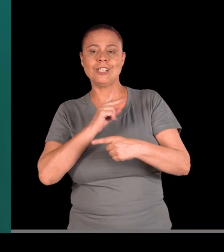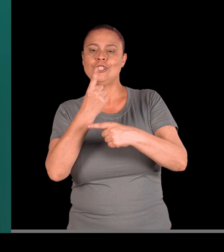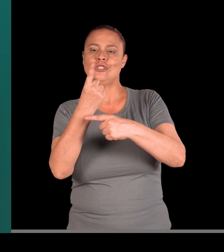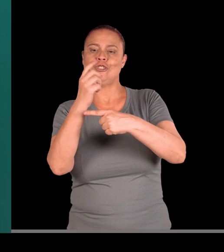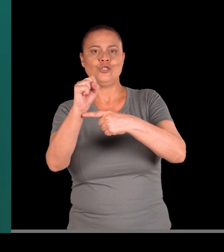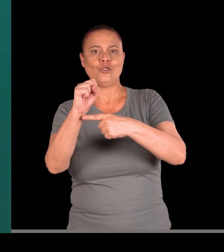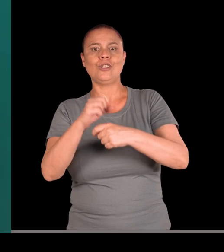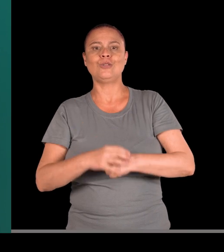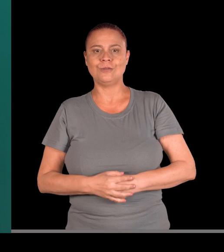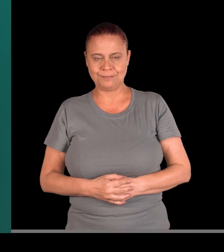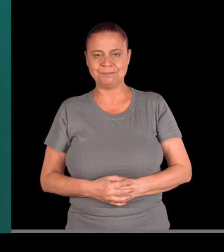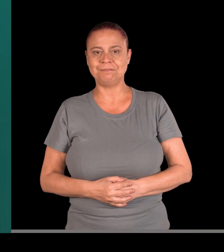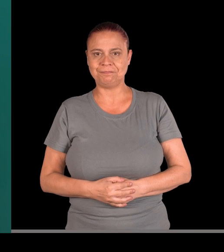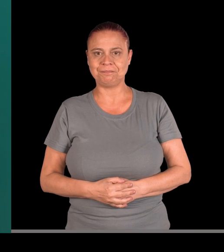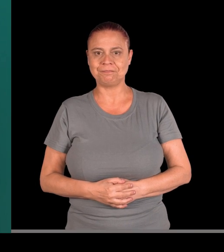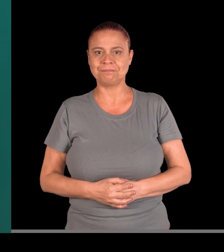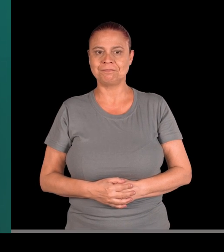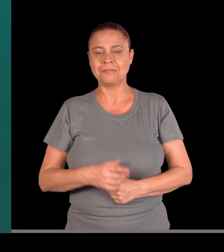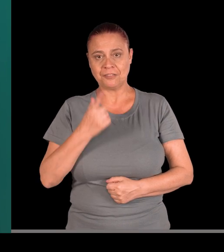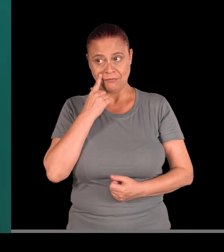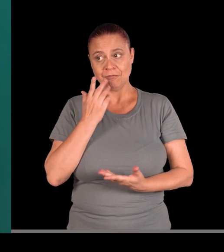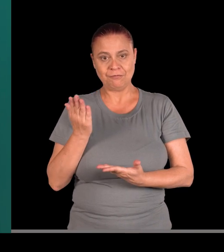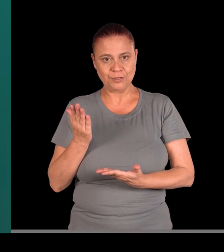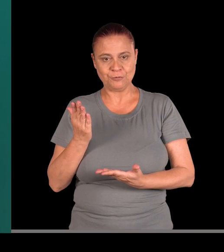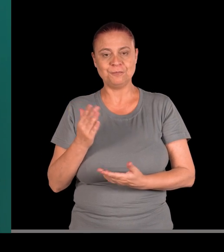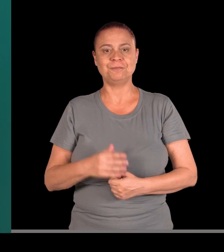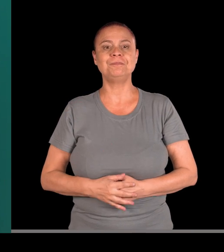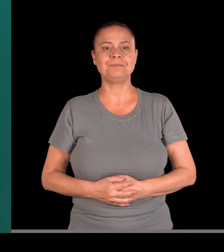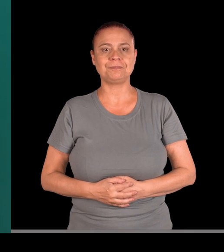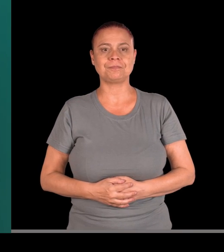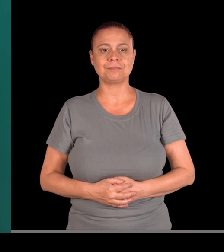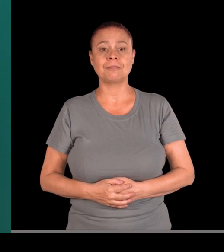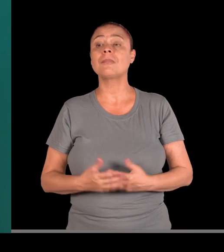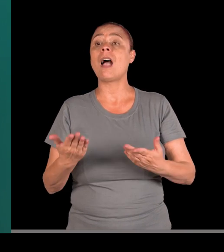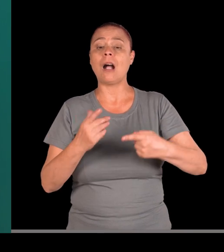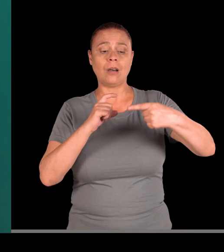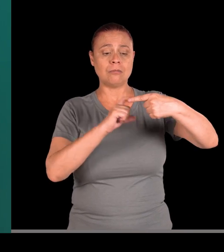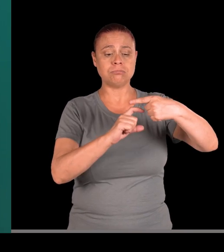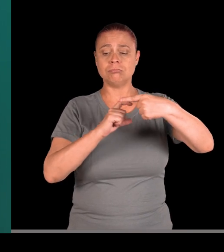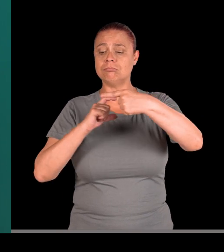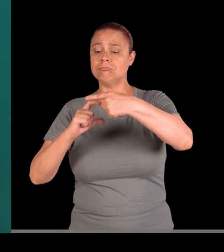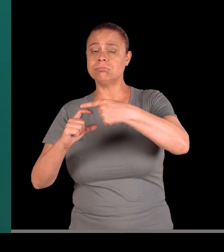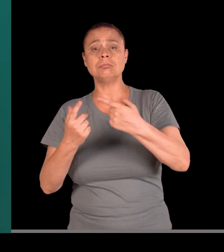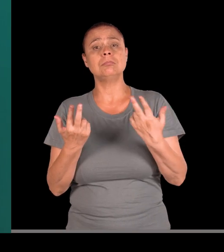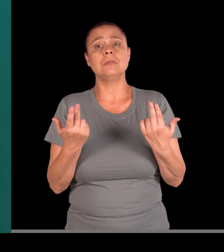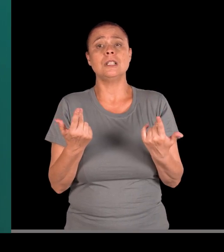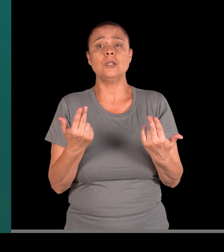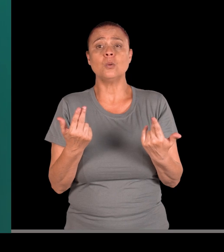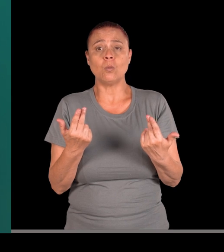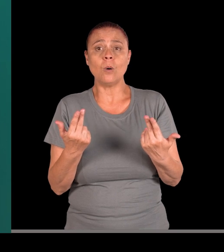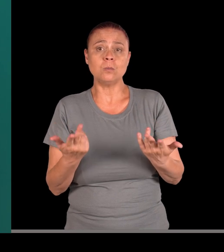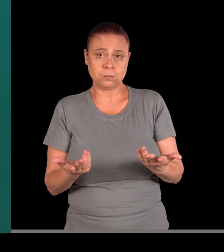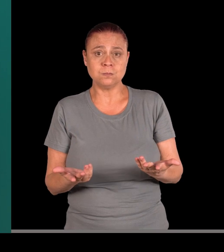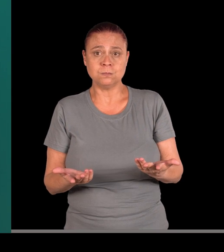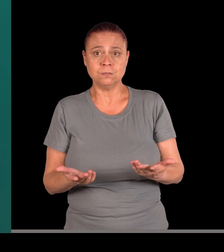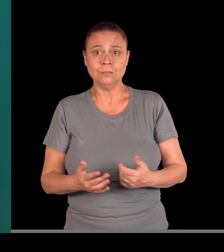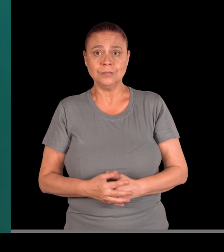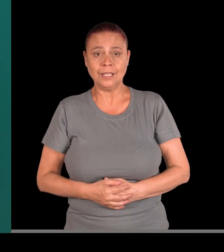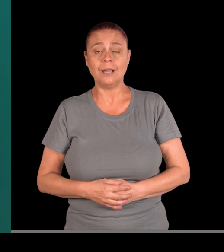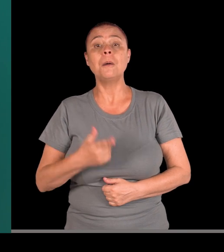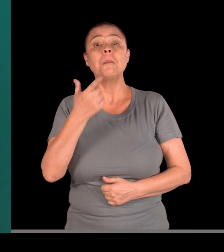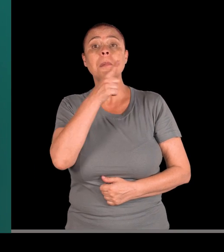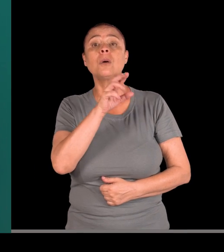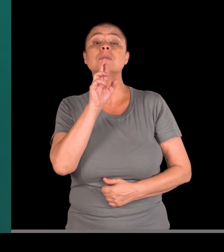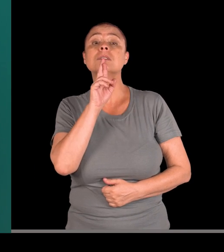3, 18. Então, esta é uma das maneiras. E agora? Agora nós ficamos com denominadores